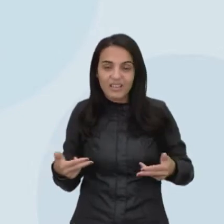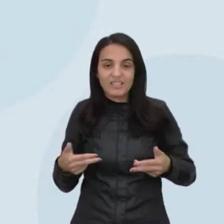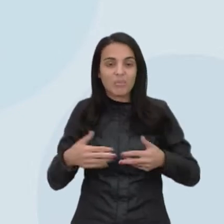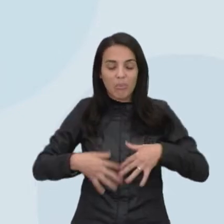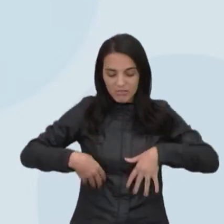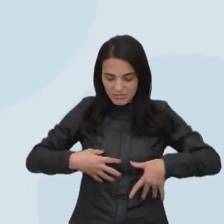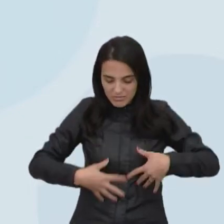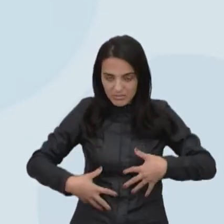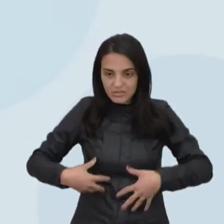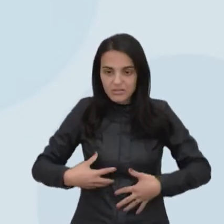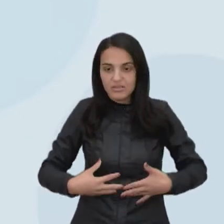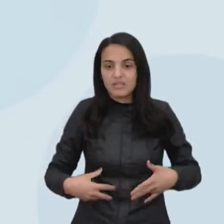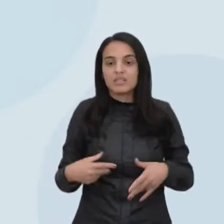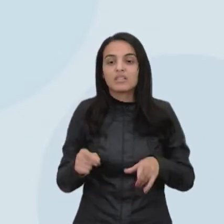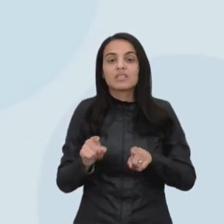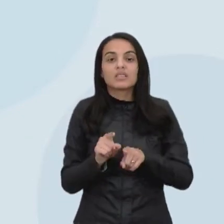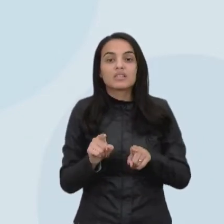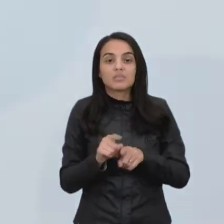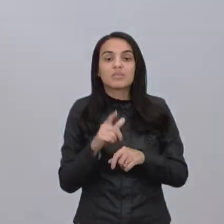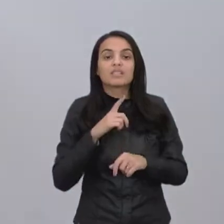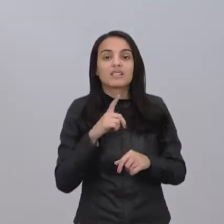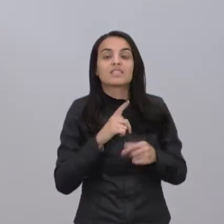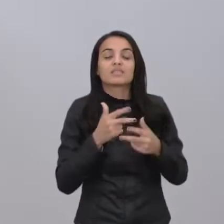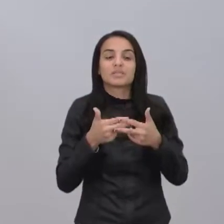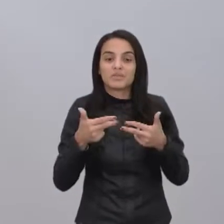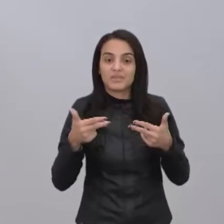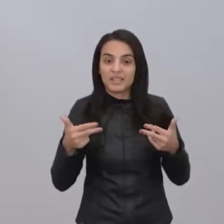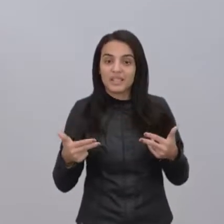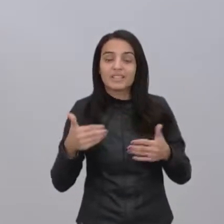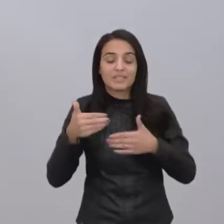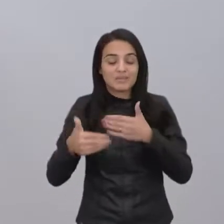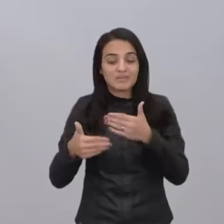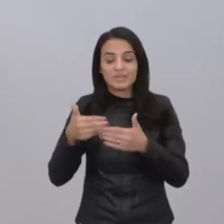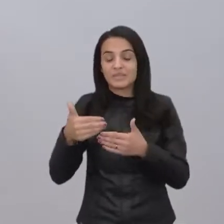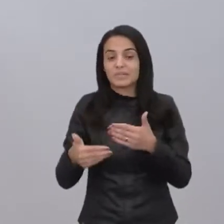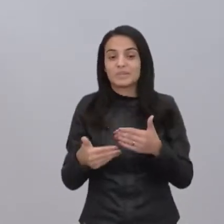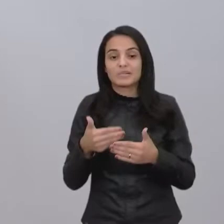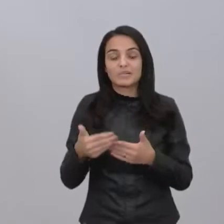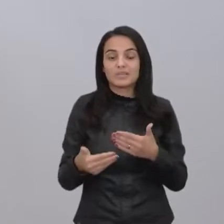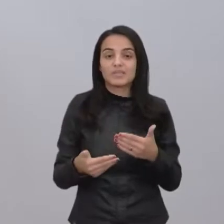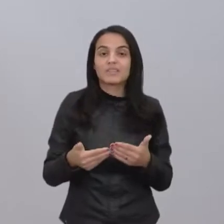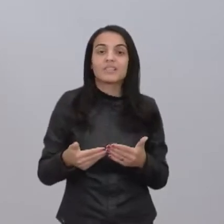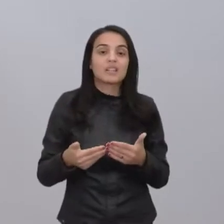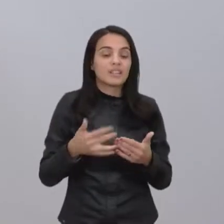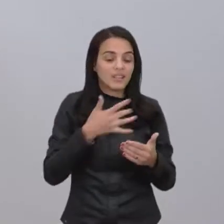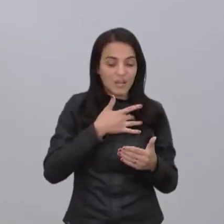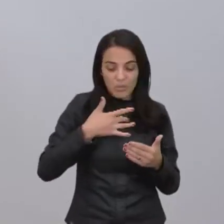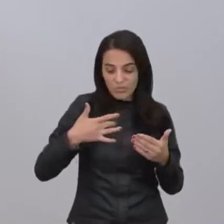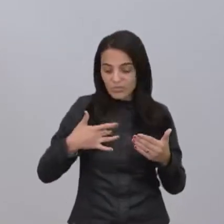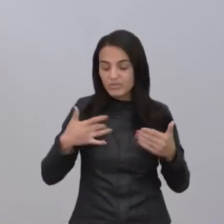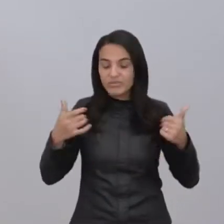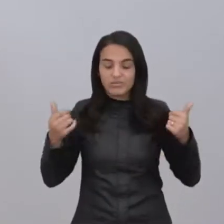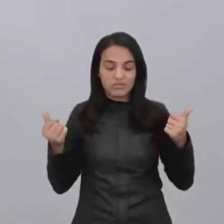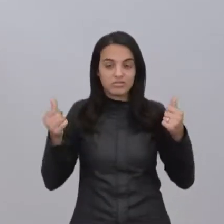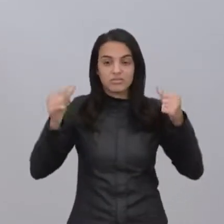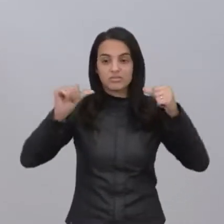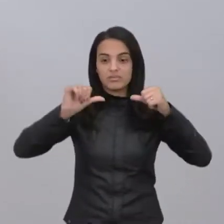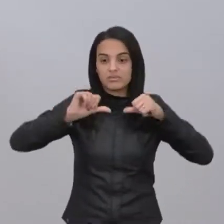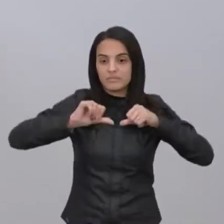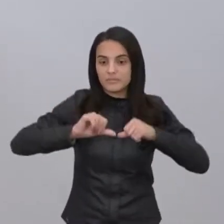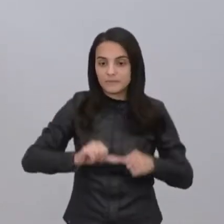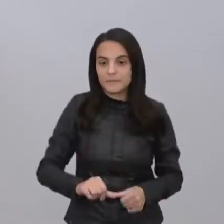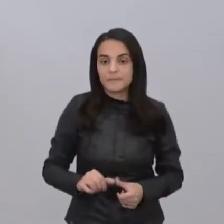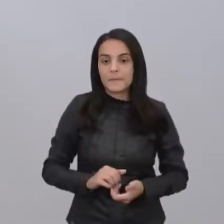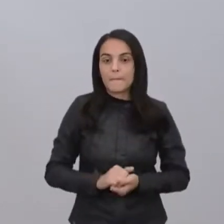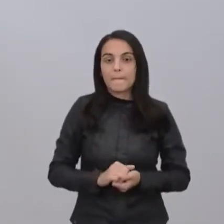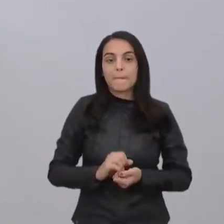efeitos agudos, eu já tenho uma série de consequências, né, nocivas à nossa saúde. Agora,